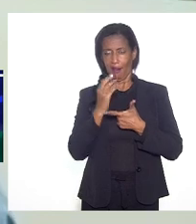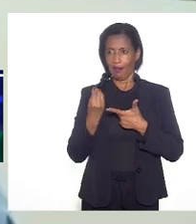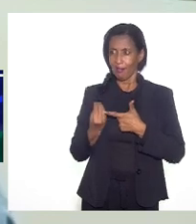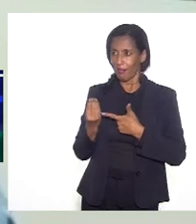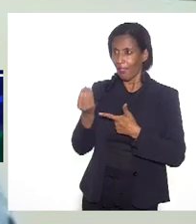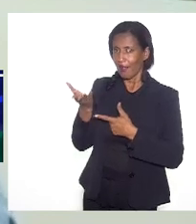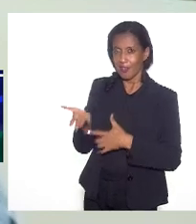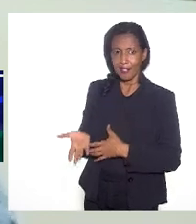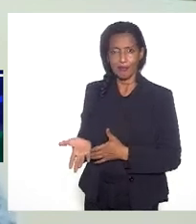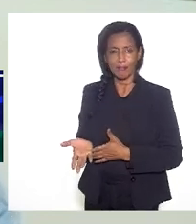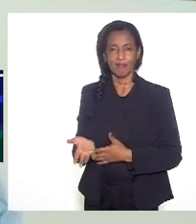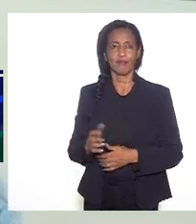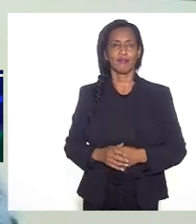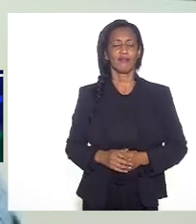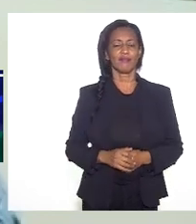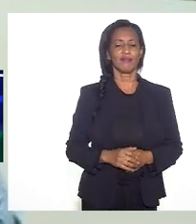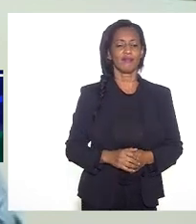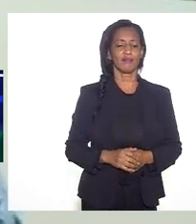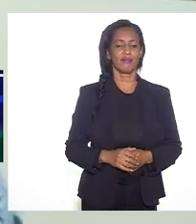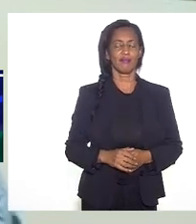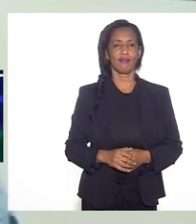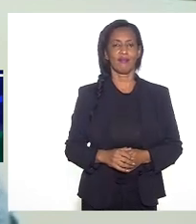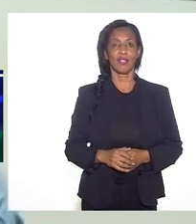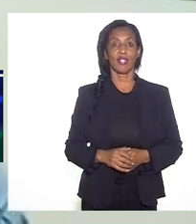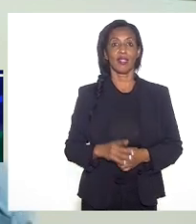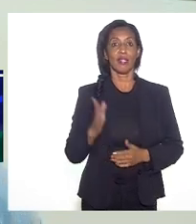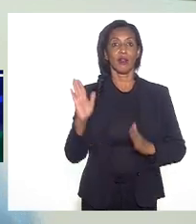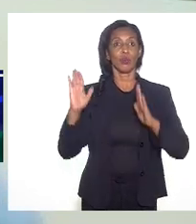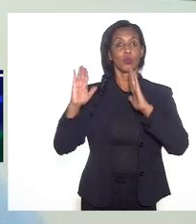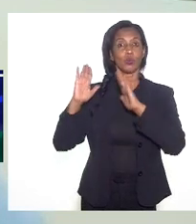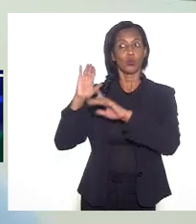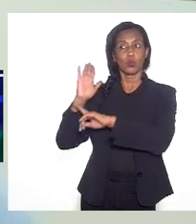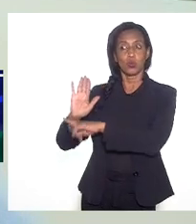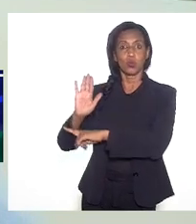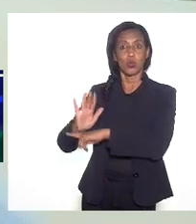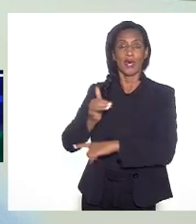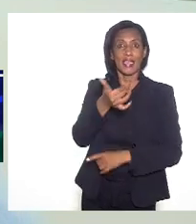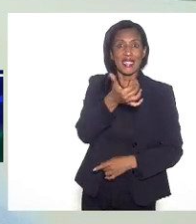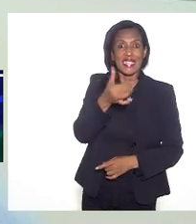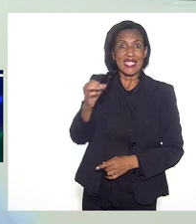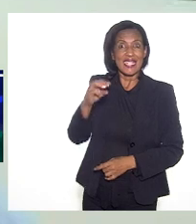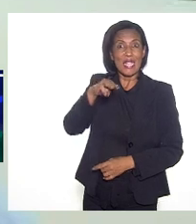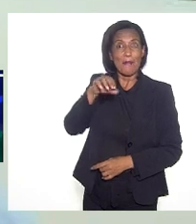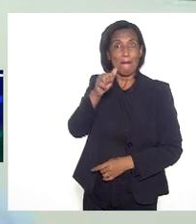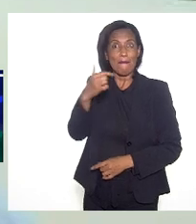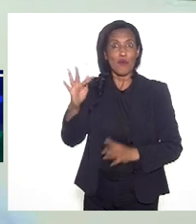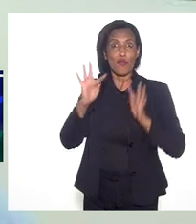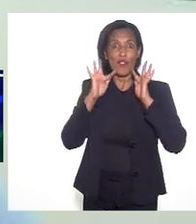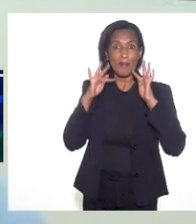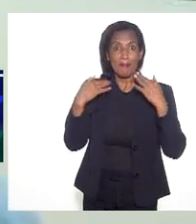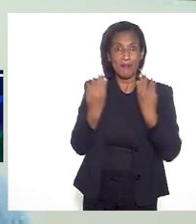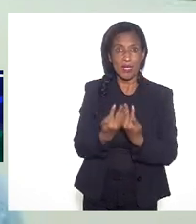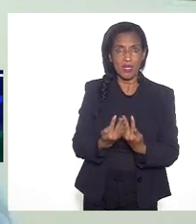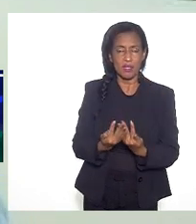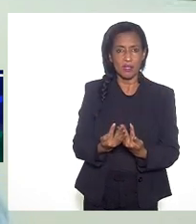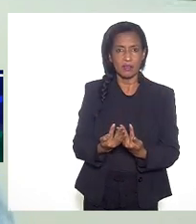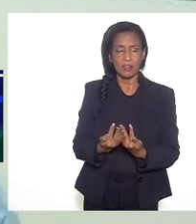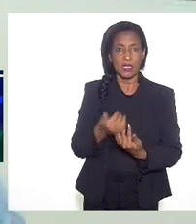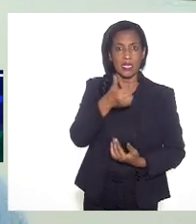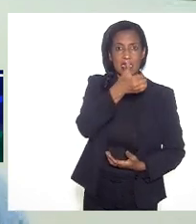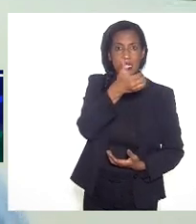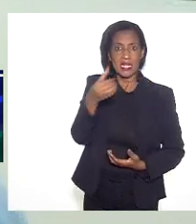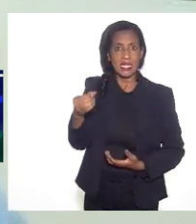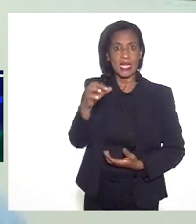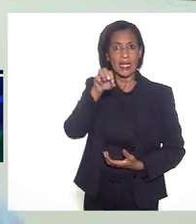daria para abrigar 100 mil famílias, deputada Marta Rocha.